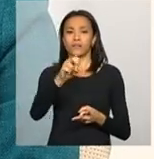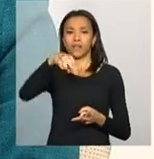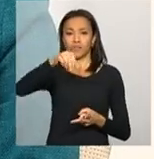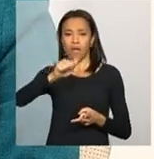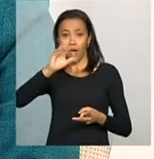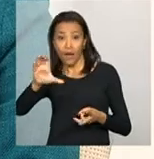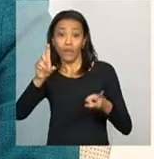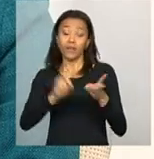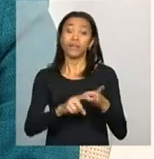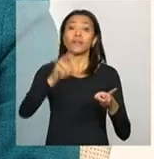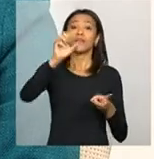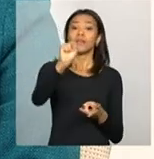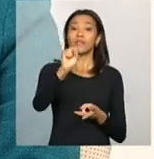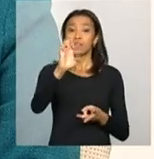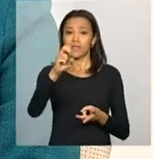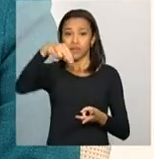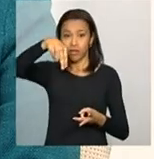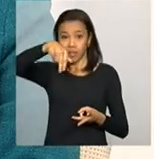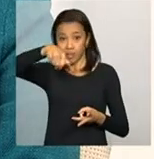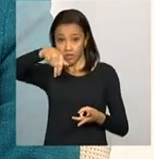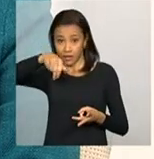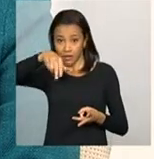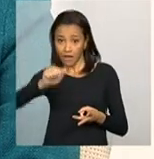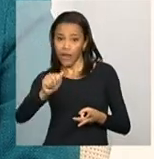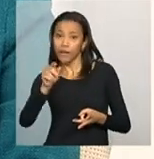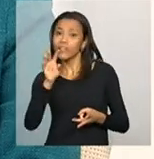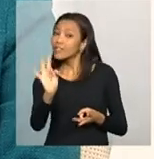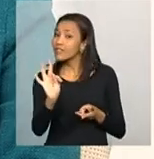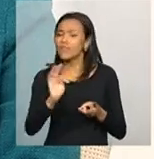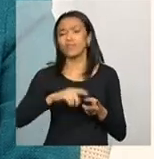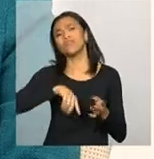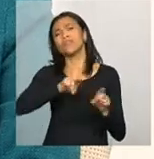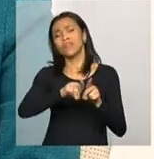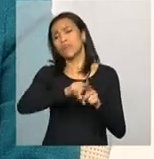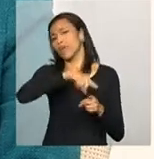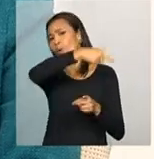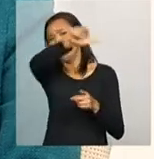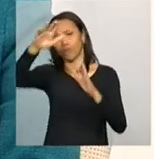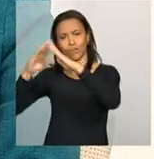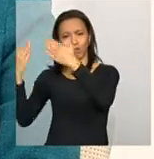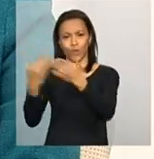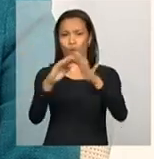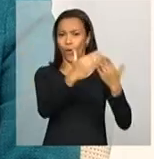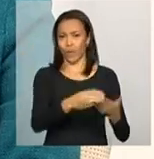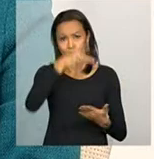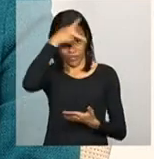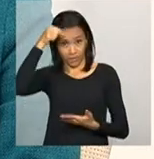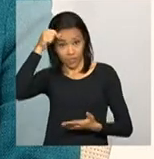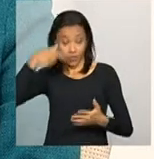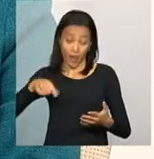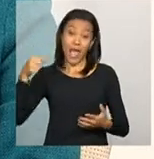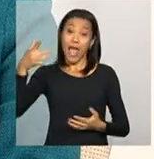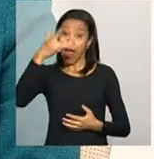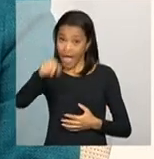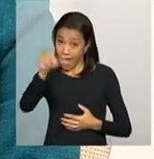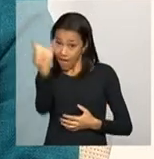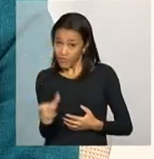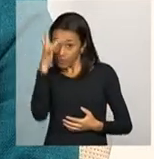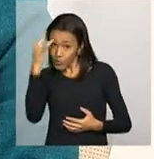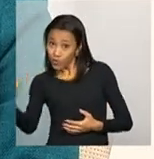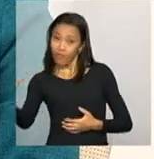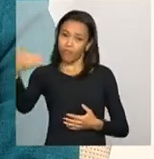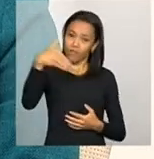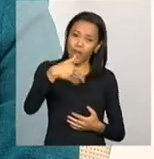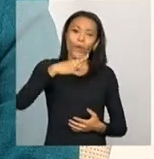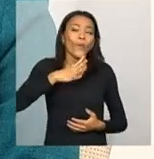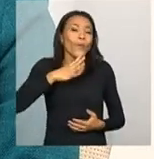redes estaduais de educação profissional e também algumas redes municipais. Então, esse estudante, esse beneficiário vai conhecer os cursos,